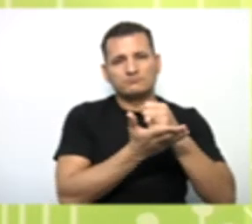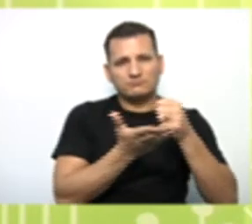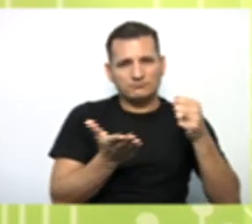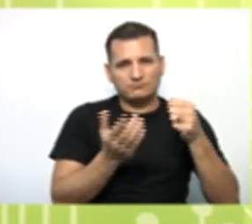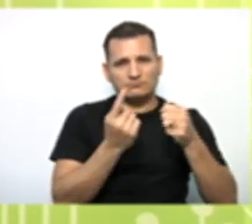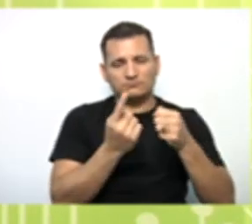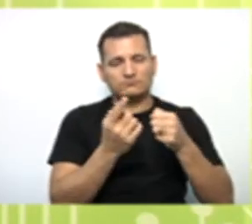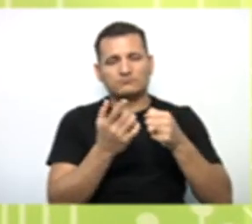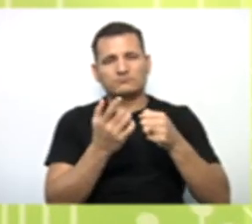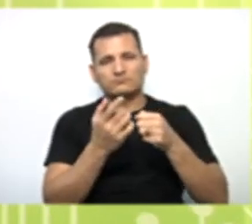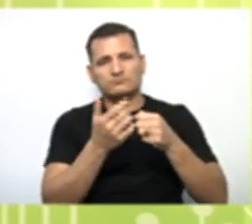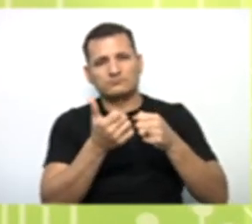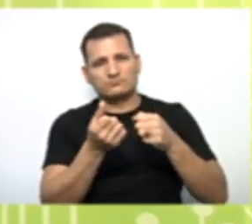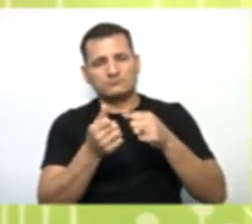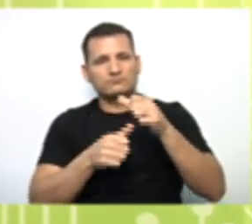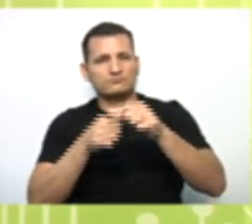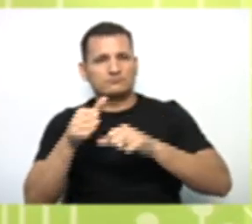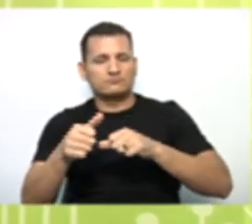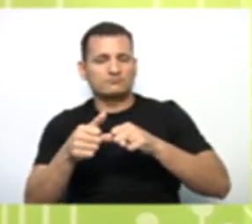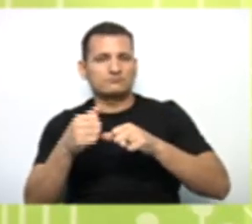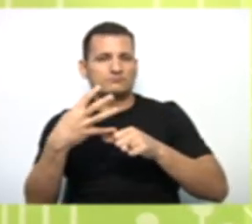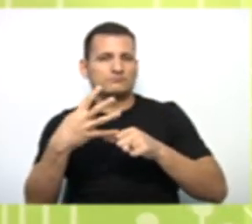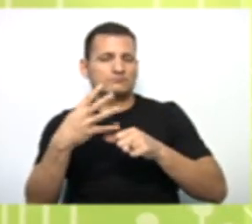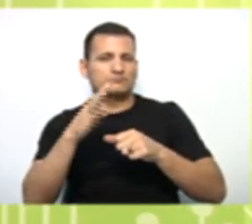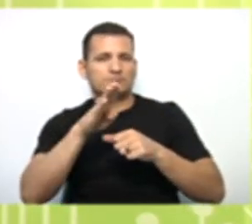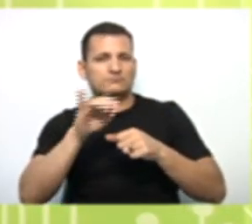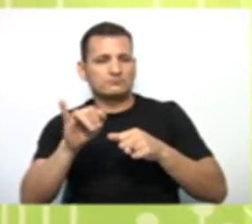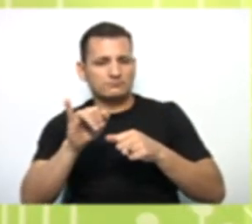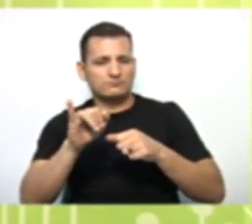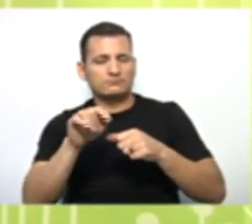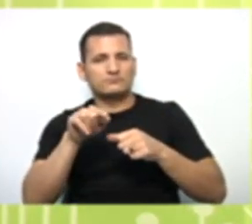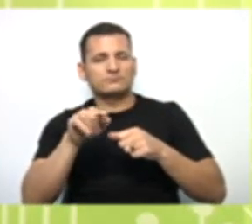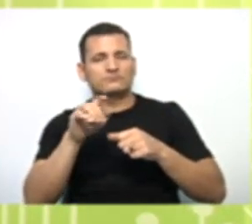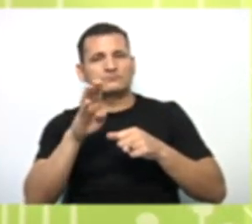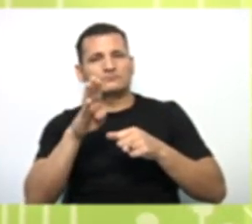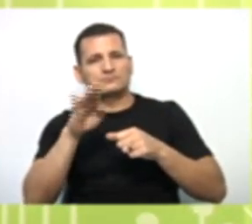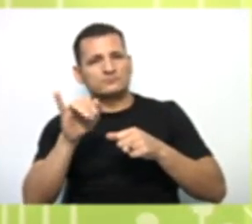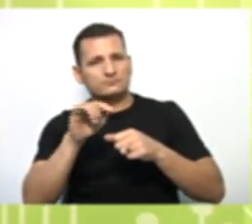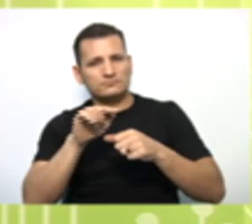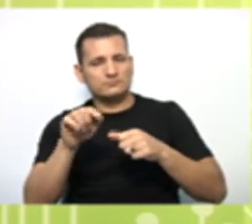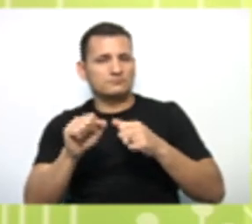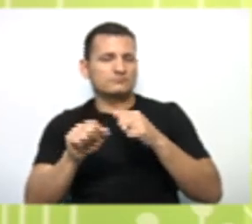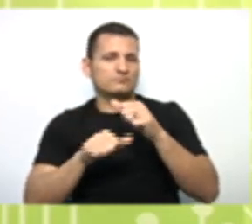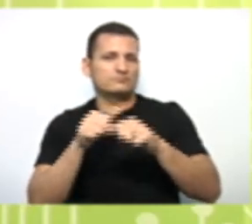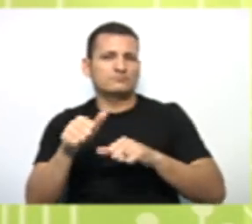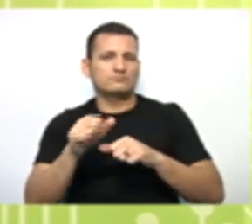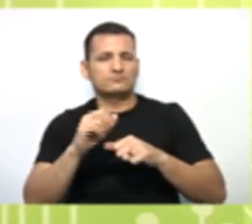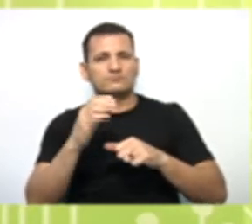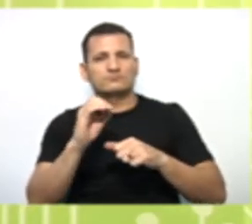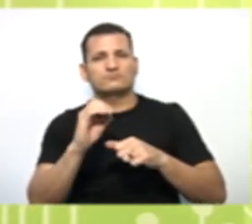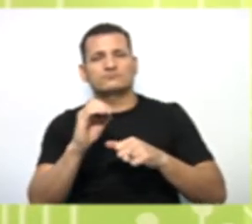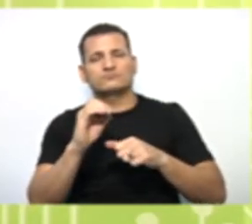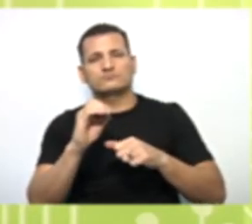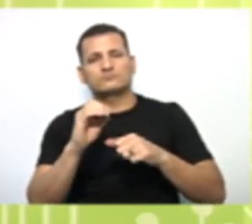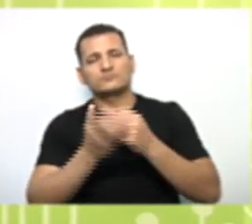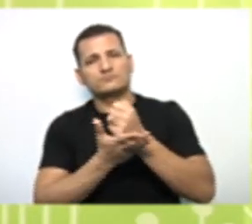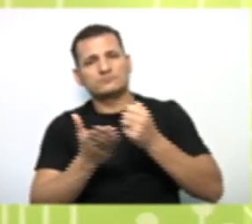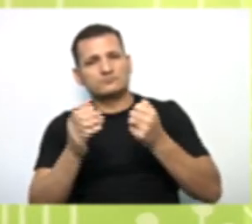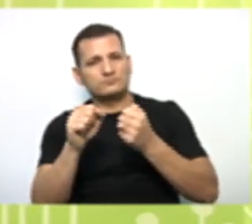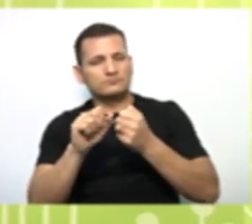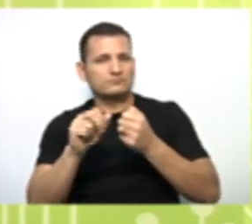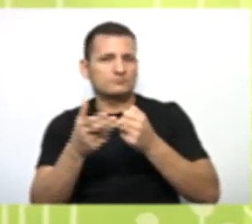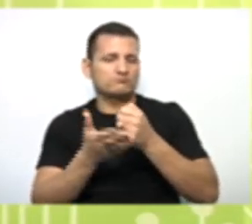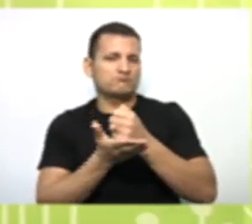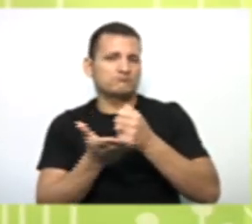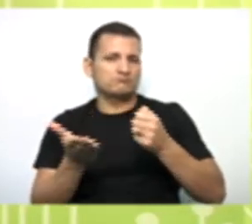em quatro dígitos binários, ou vice-versa, e nesses quatro dígitos binários você pode transformar ou para octal ou para decimal, fica